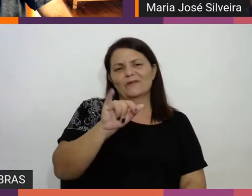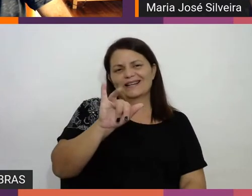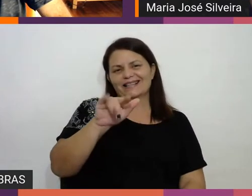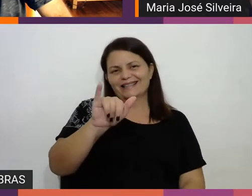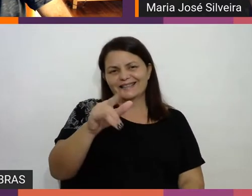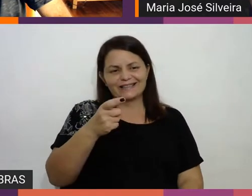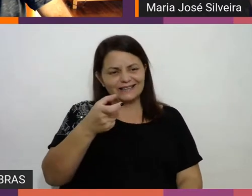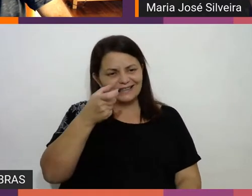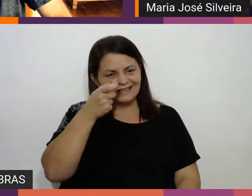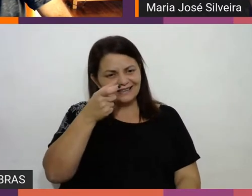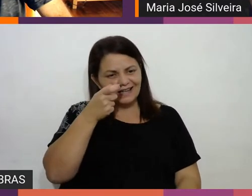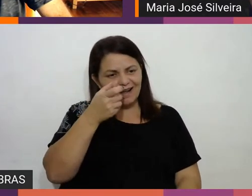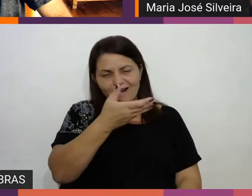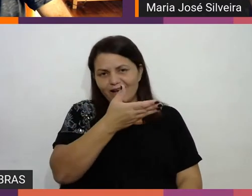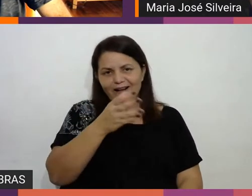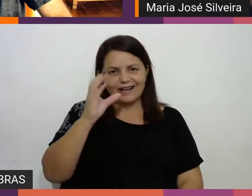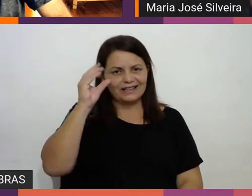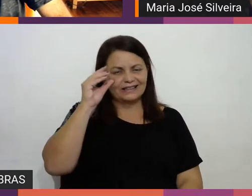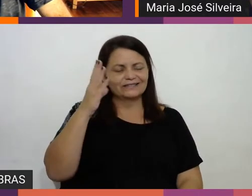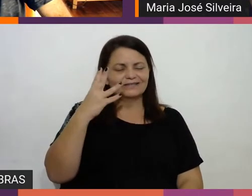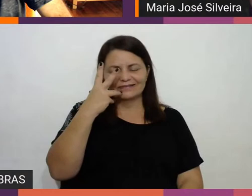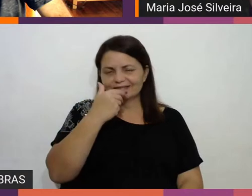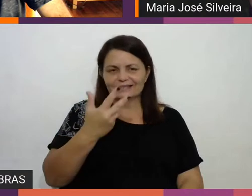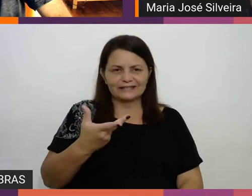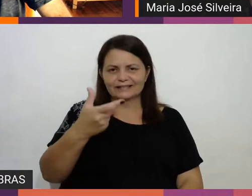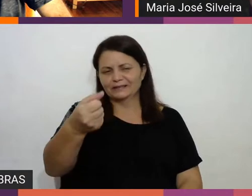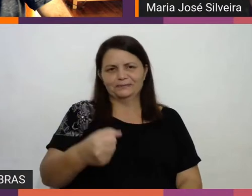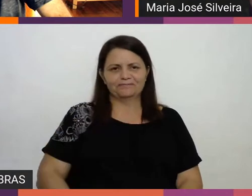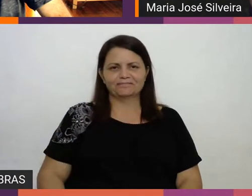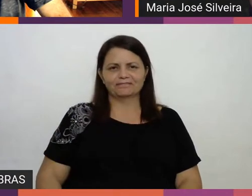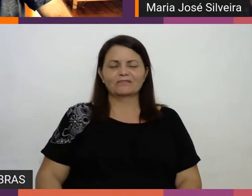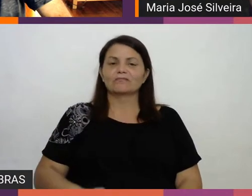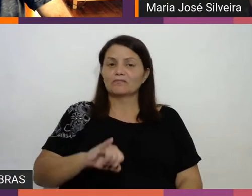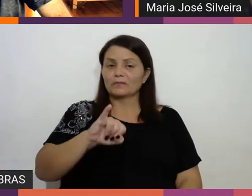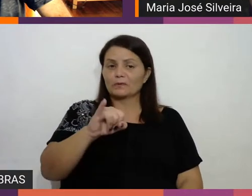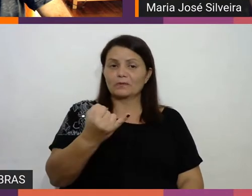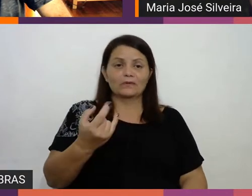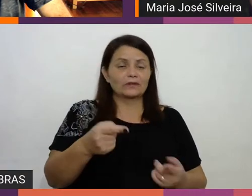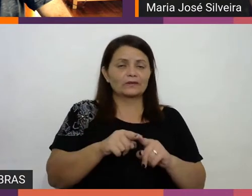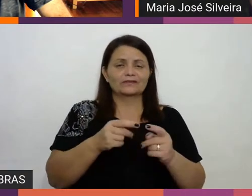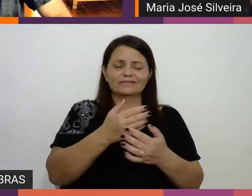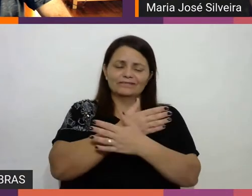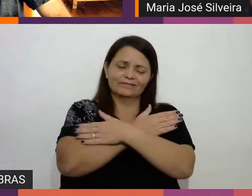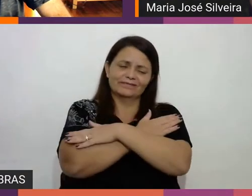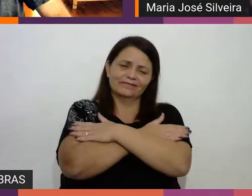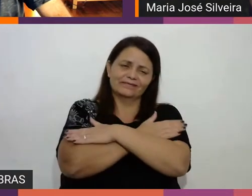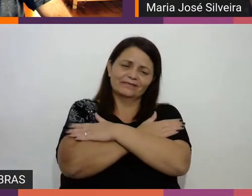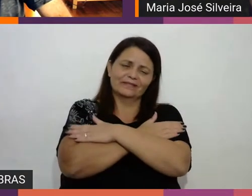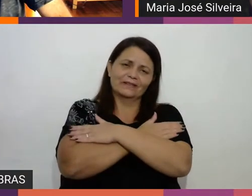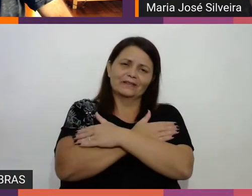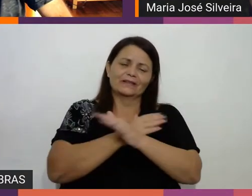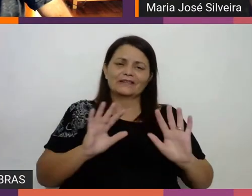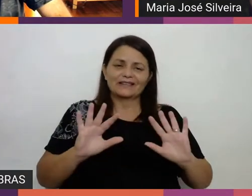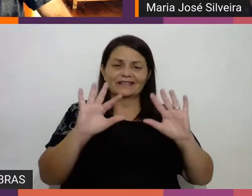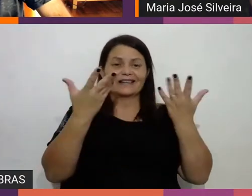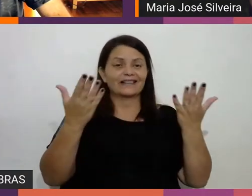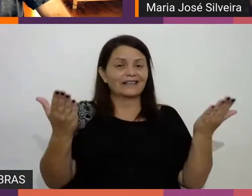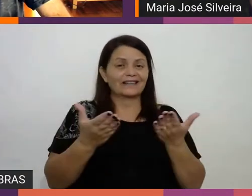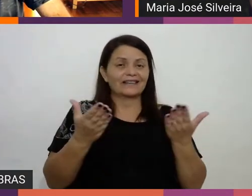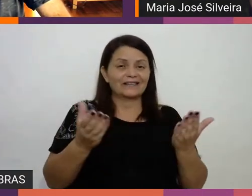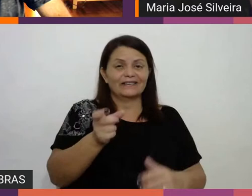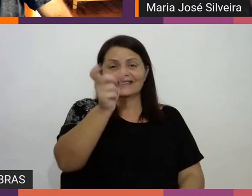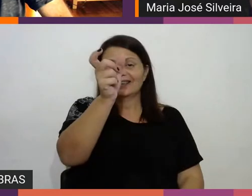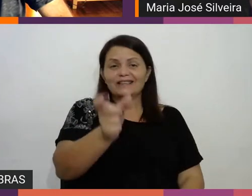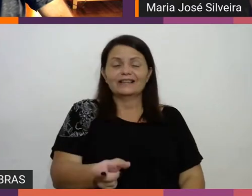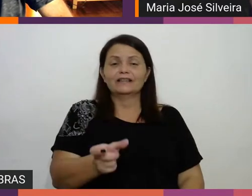para ver a vale a pena muito e aproveite para mandar um abraço para o aniversariante de hoje talvez